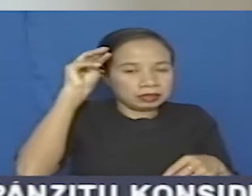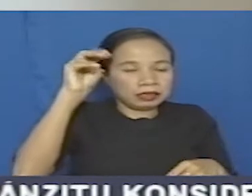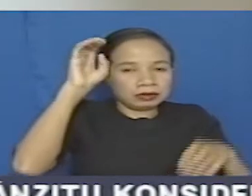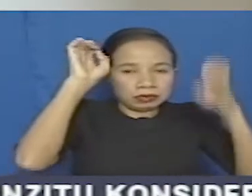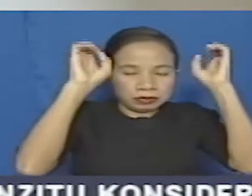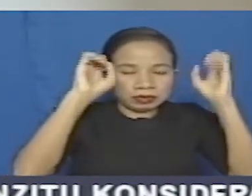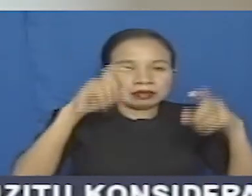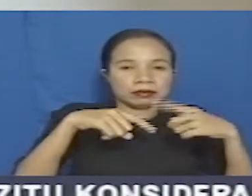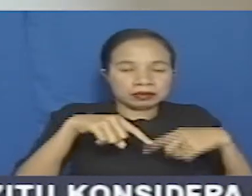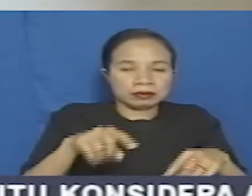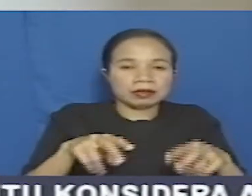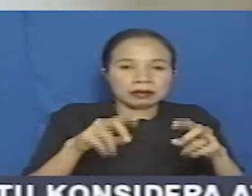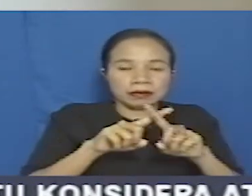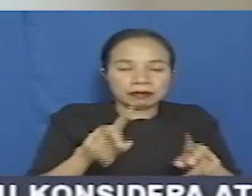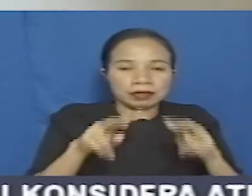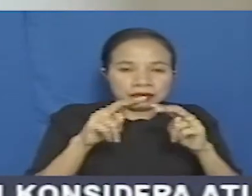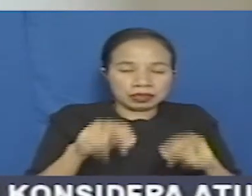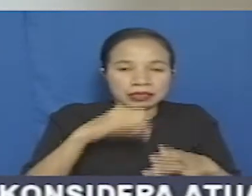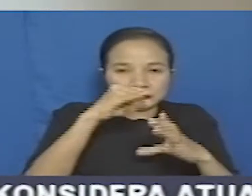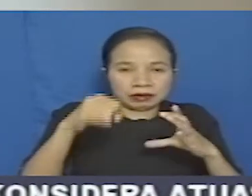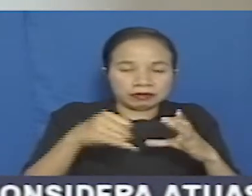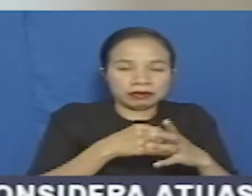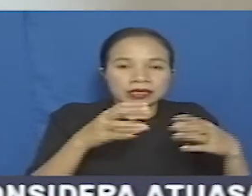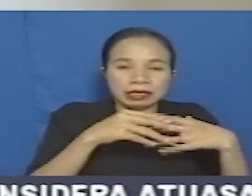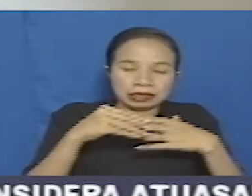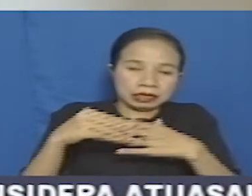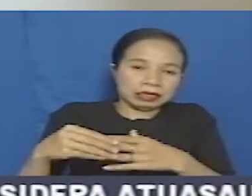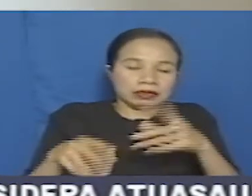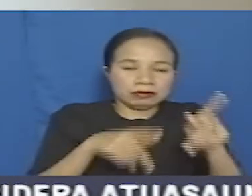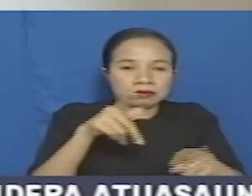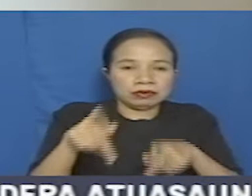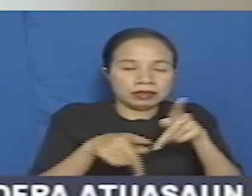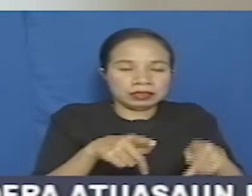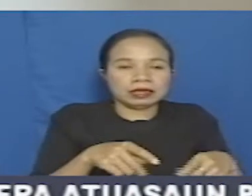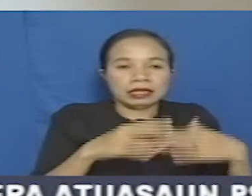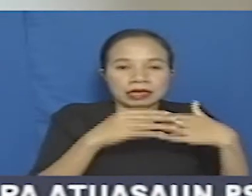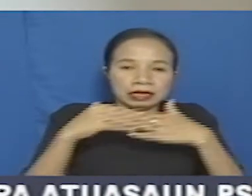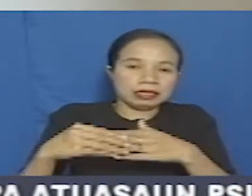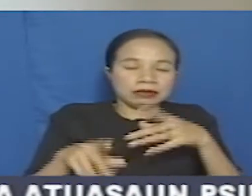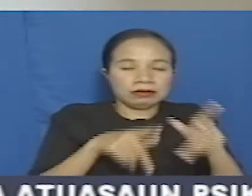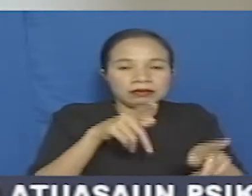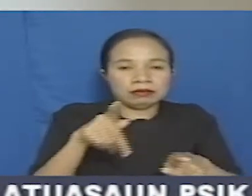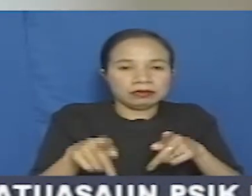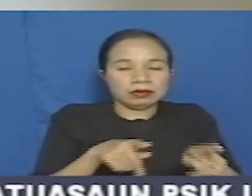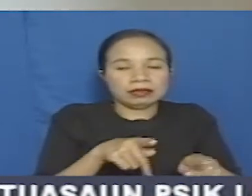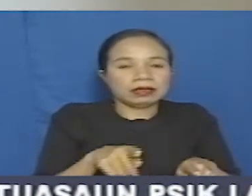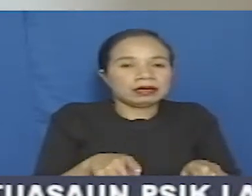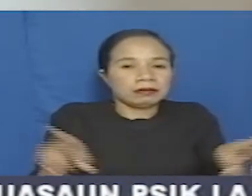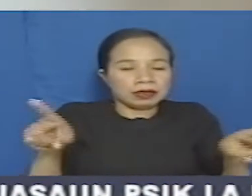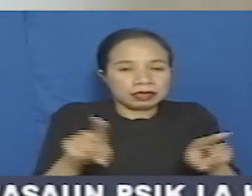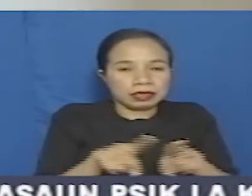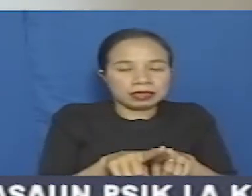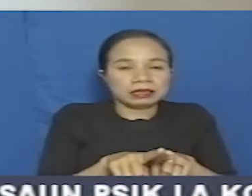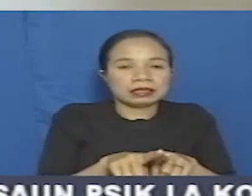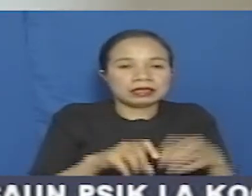no momento mora tem que envolver ela e também líder comunitário será. Líder comunitário sira, mas sai